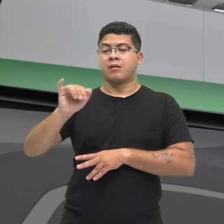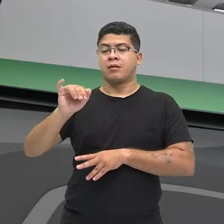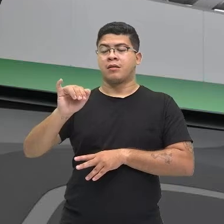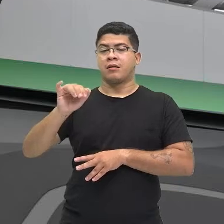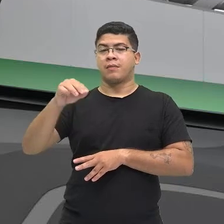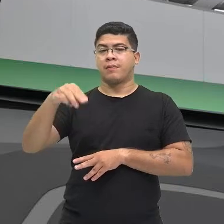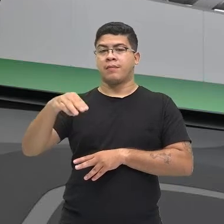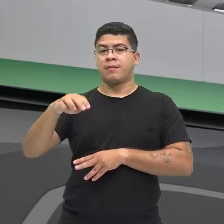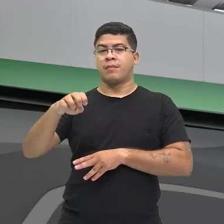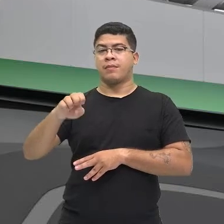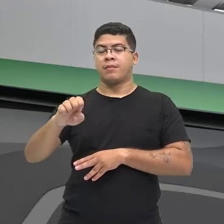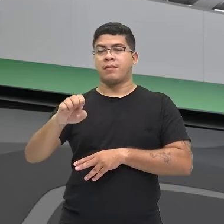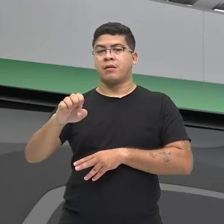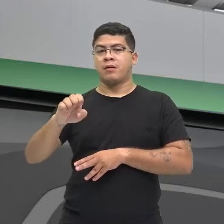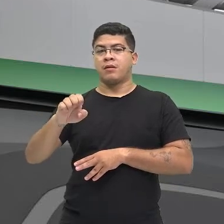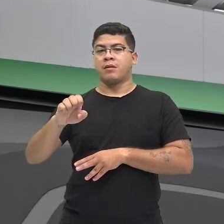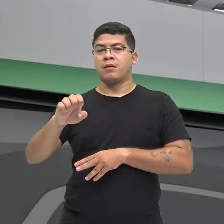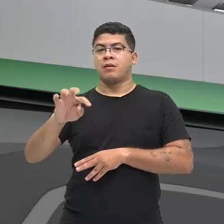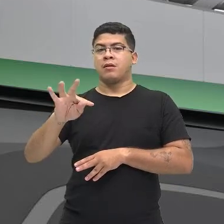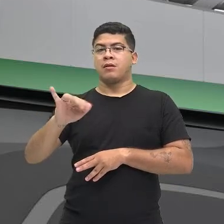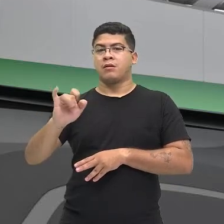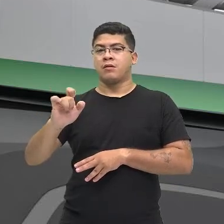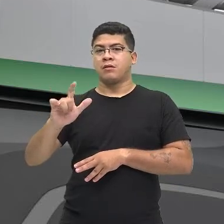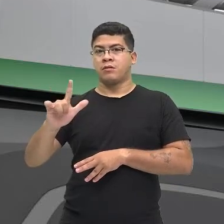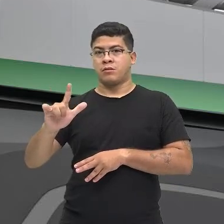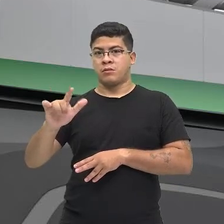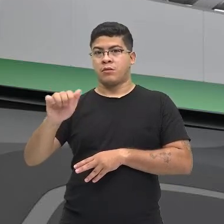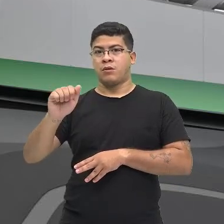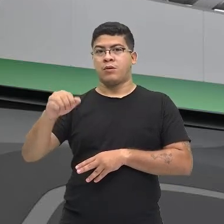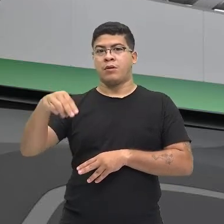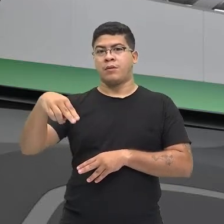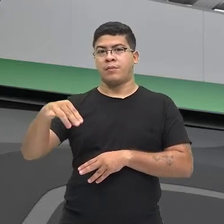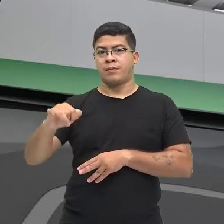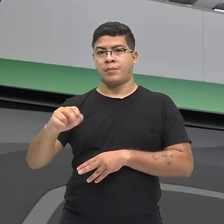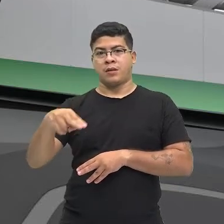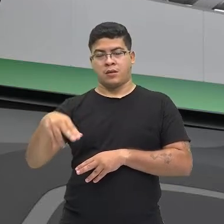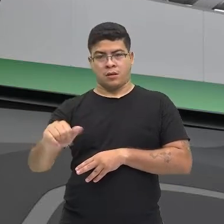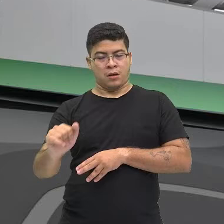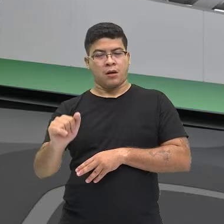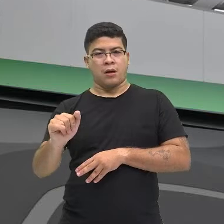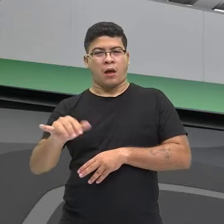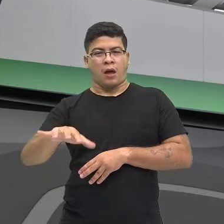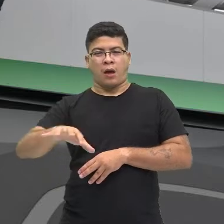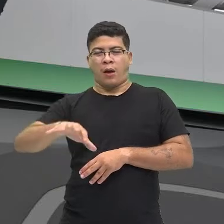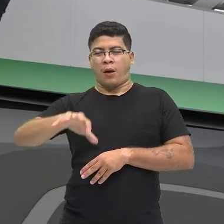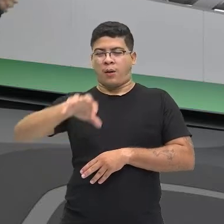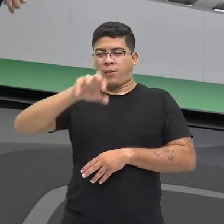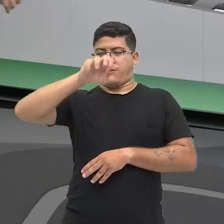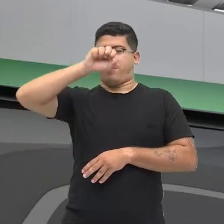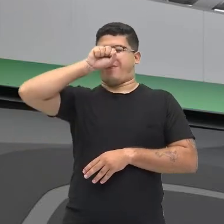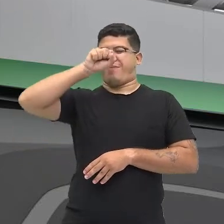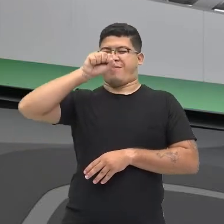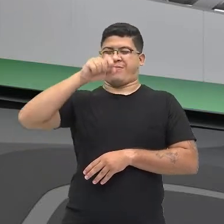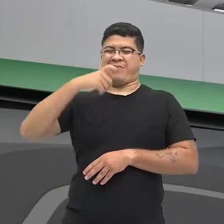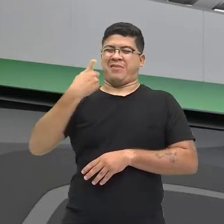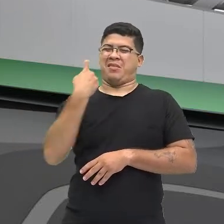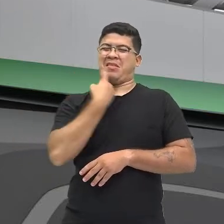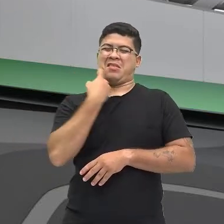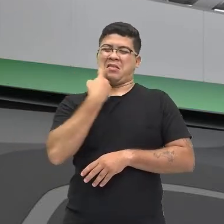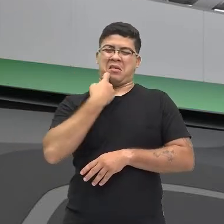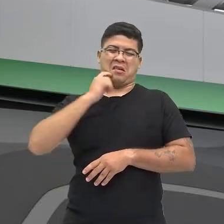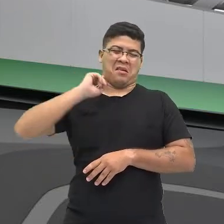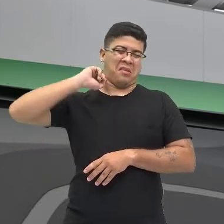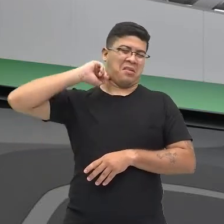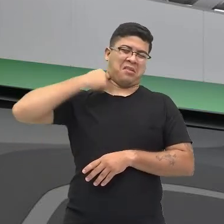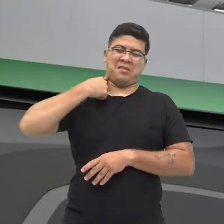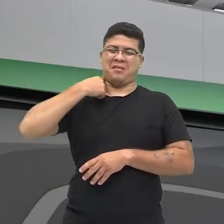trimetilamina. Aqui a gente costuma falar, tá pitil de peixe. Esse pitil de peixe nada mais é do que